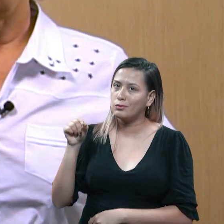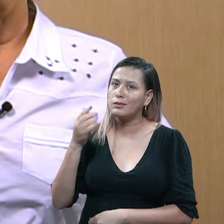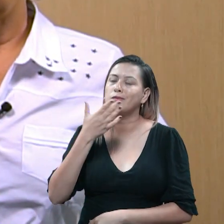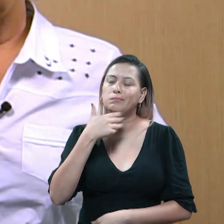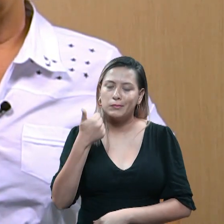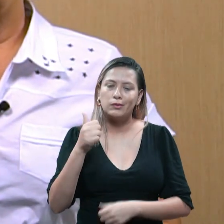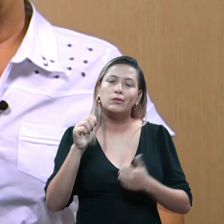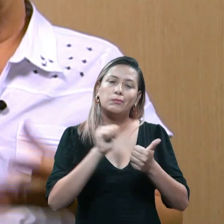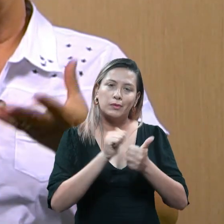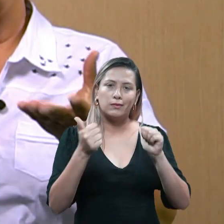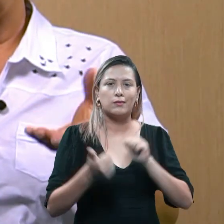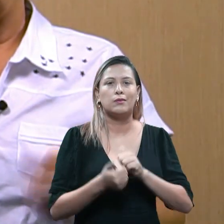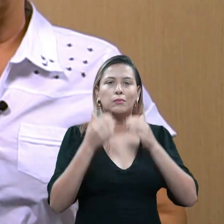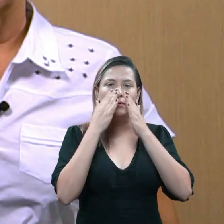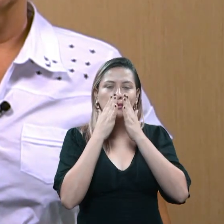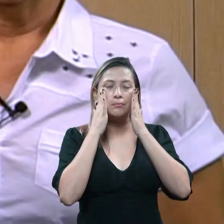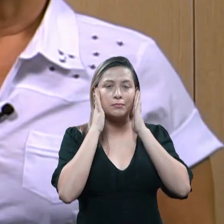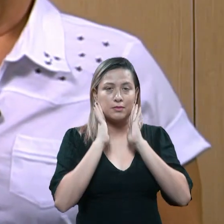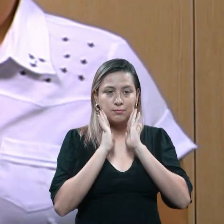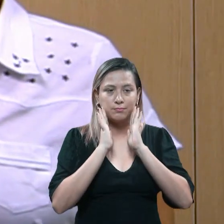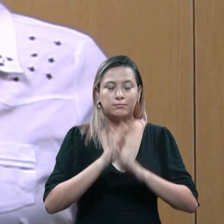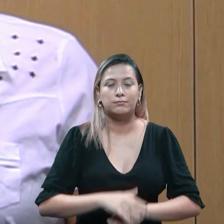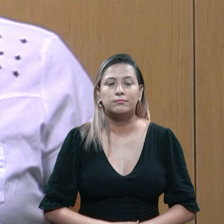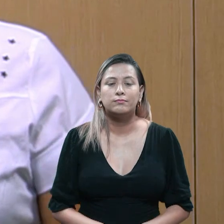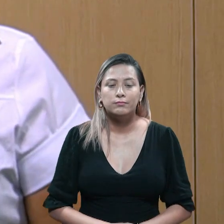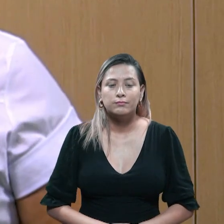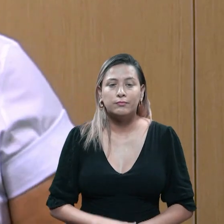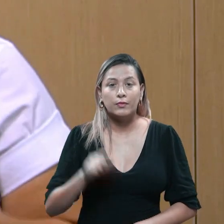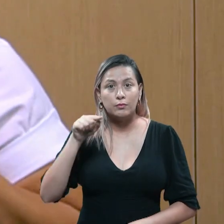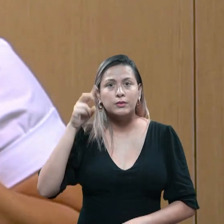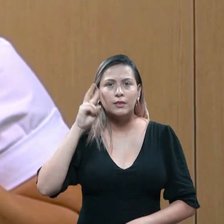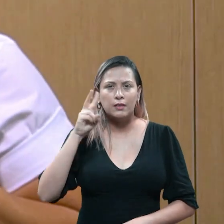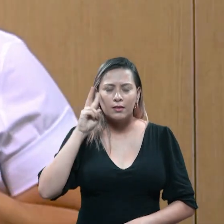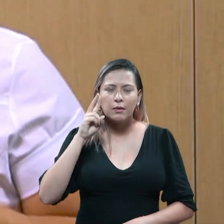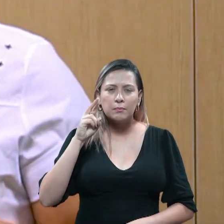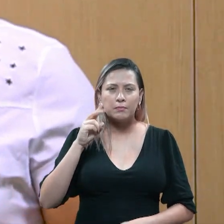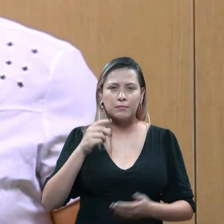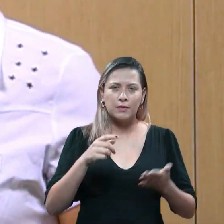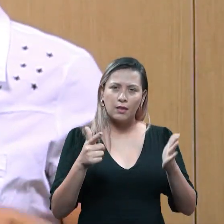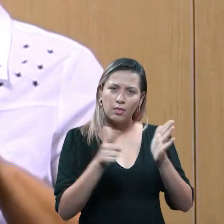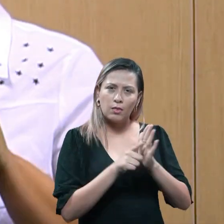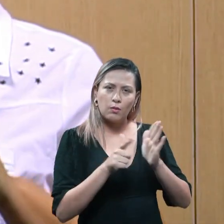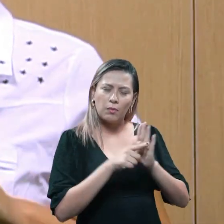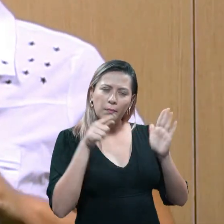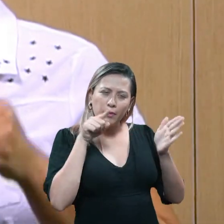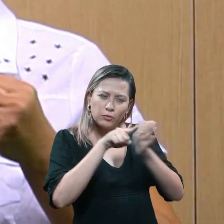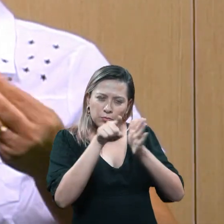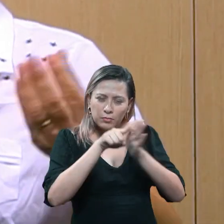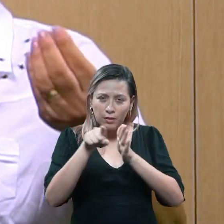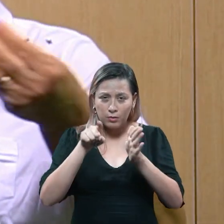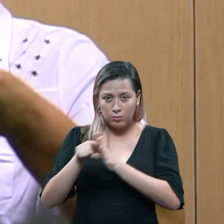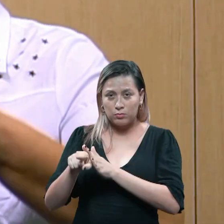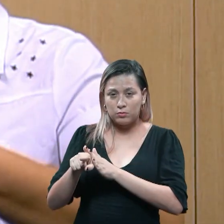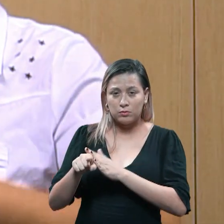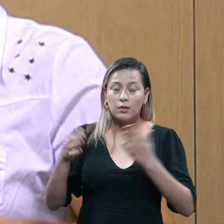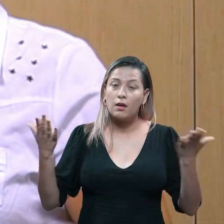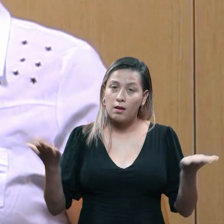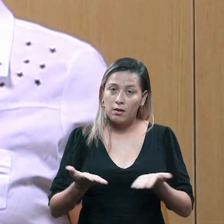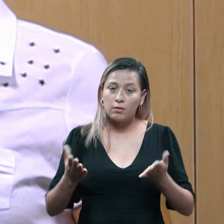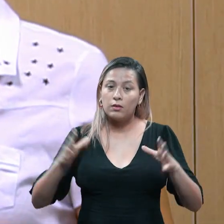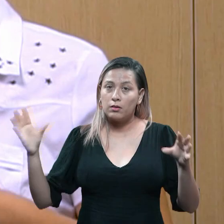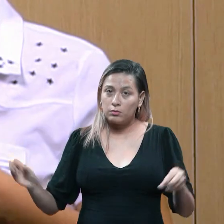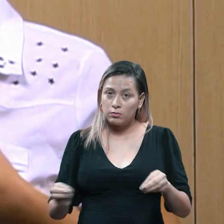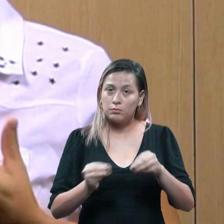se adequar às suas condições. Você lembra da ficha de anamnese? Agora é hora de